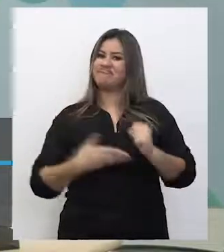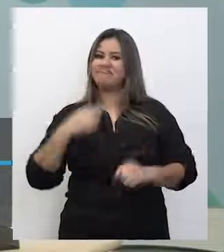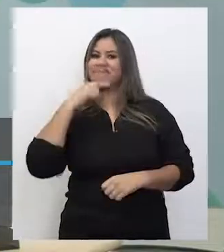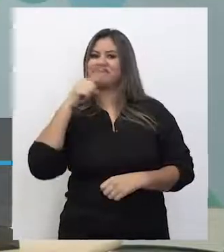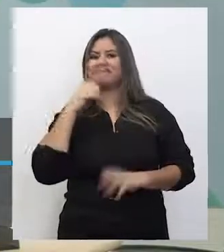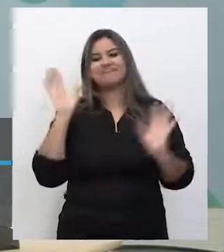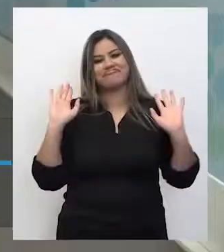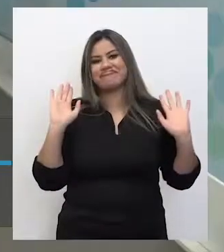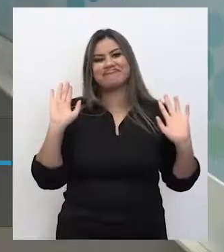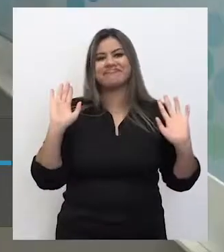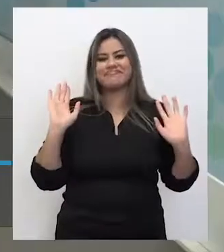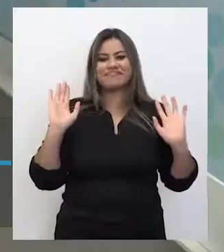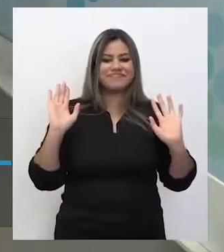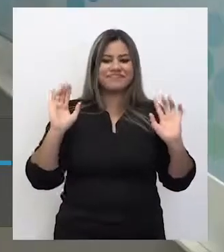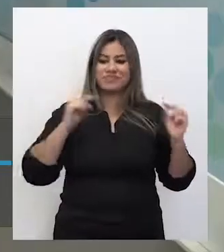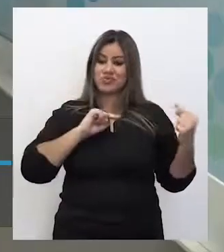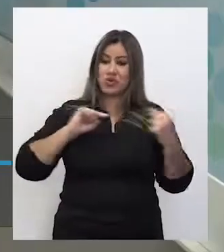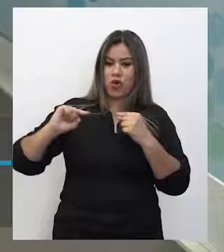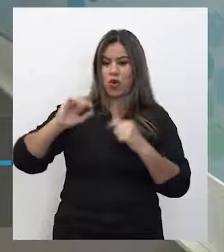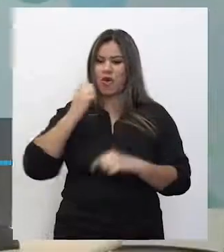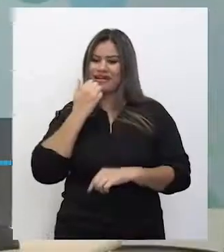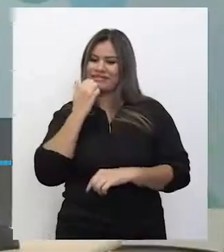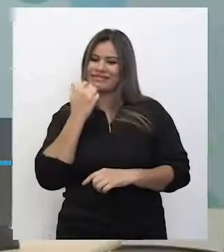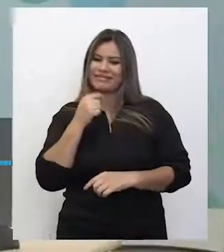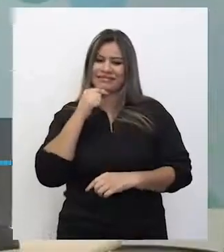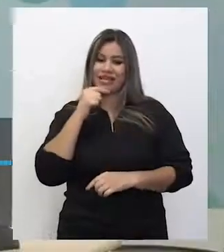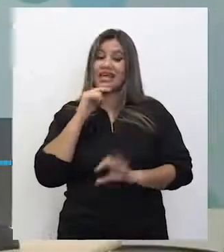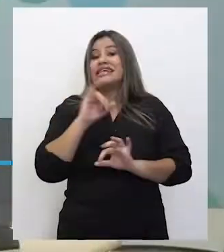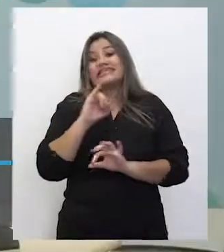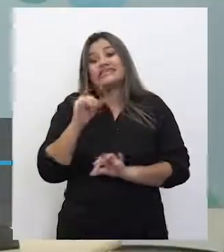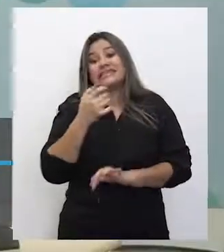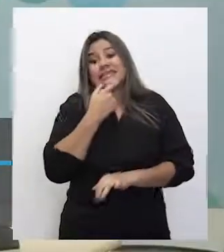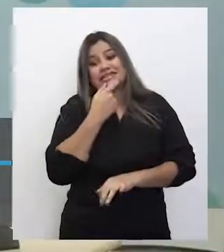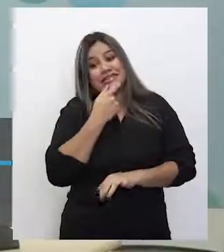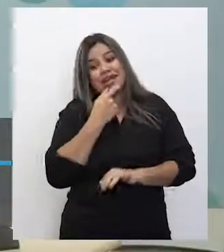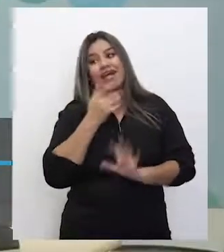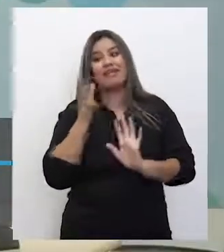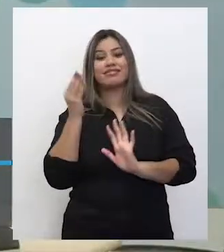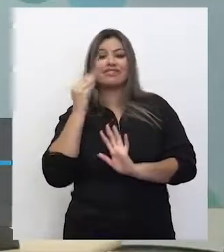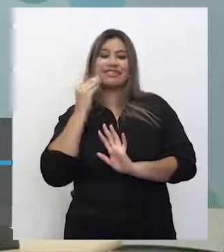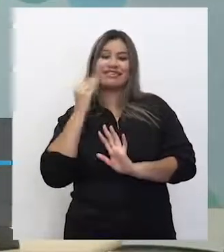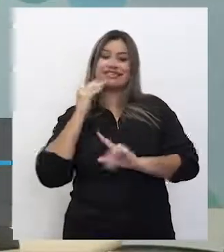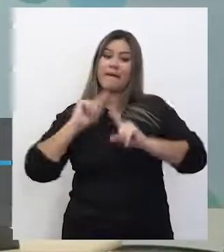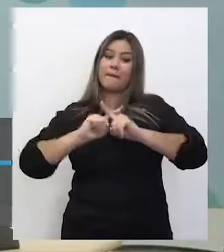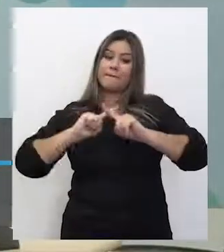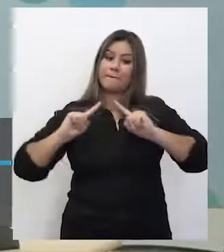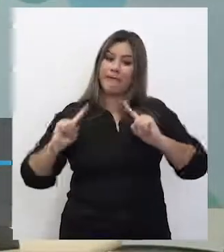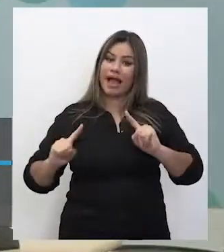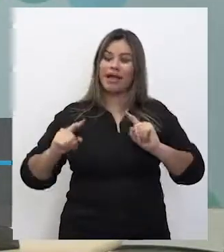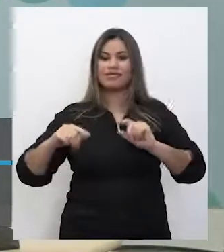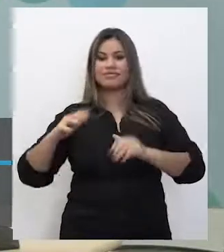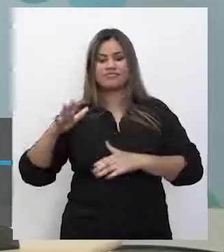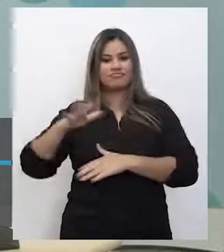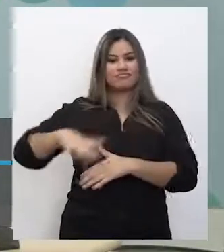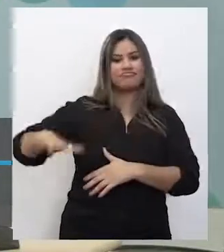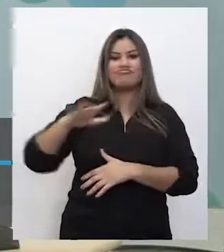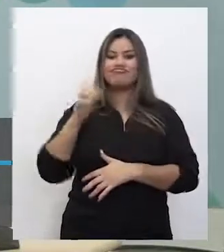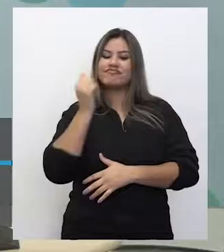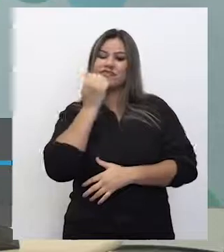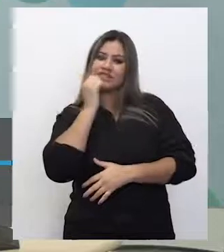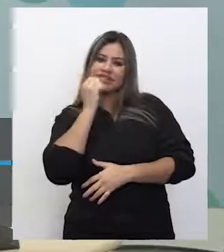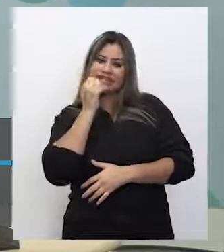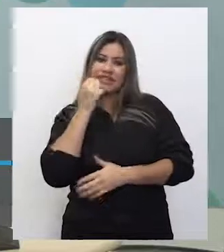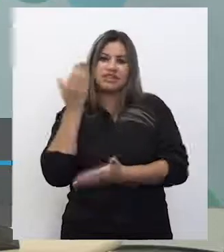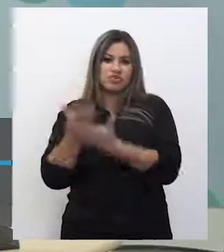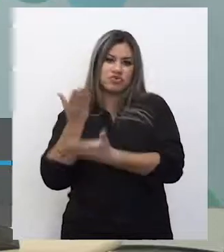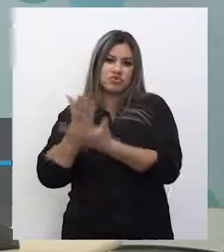para... Justamente. Né? Se você for questionar uma coisa em inglês aí, até posso tentar. Agora, né, nesse âmbito,